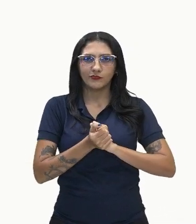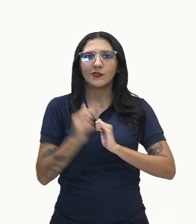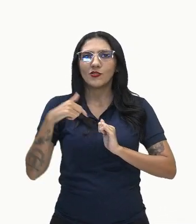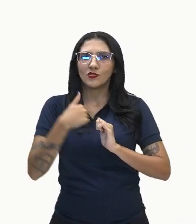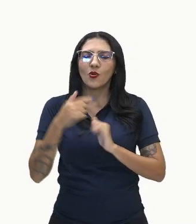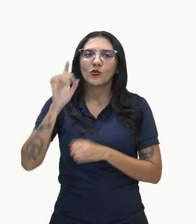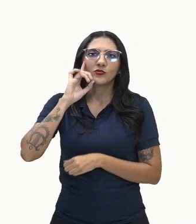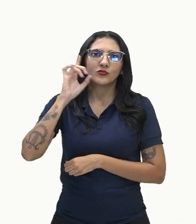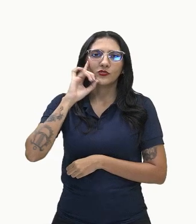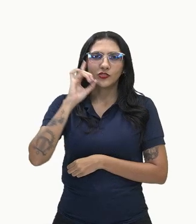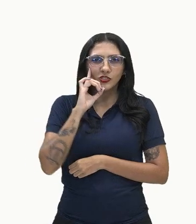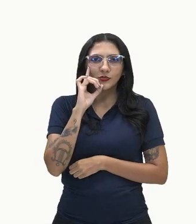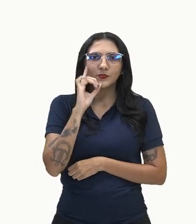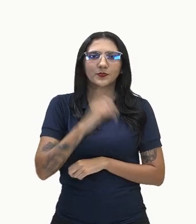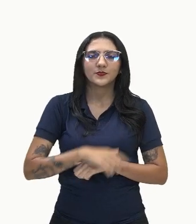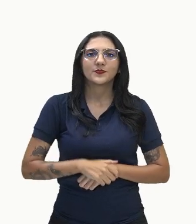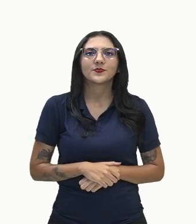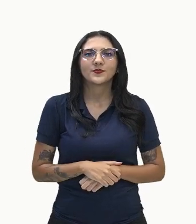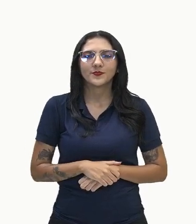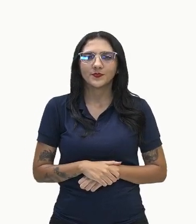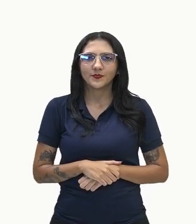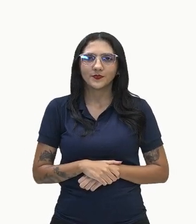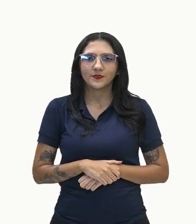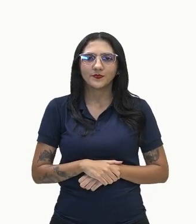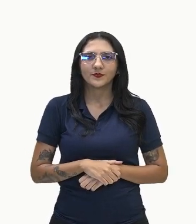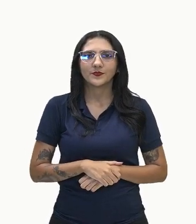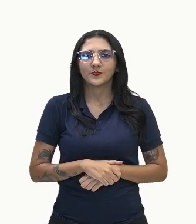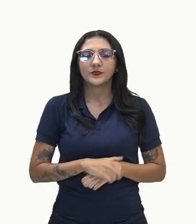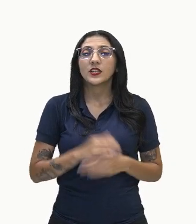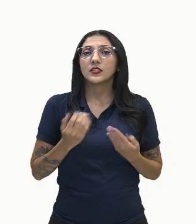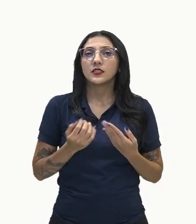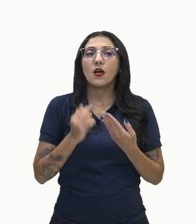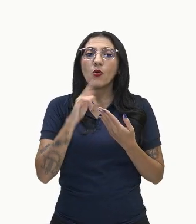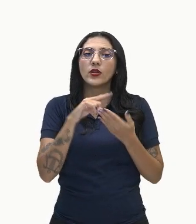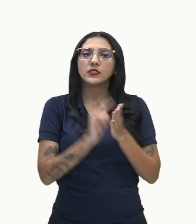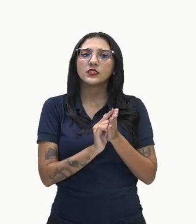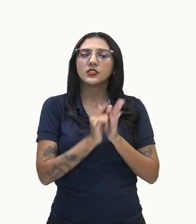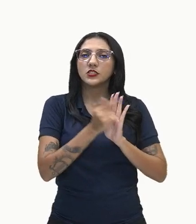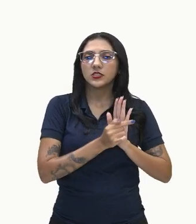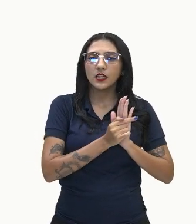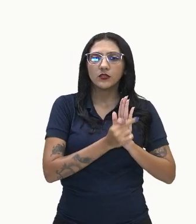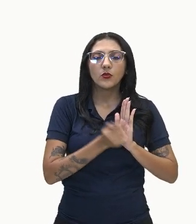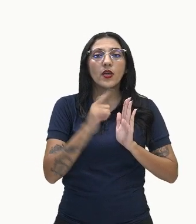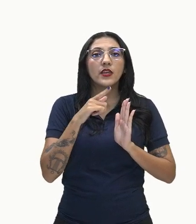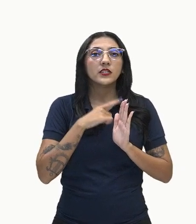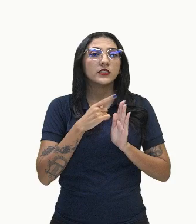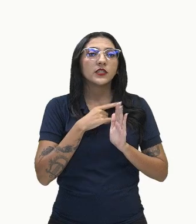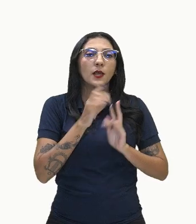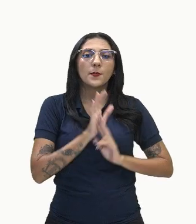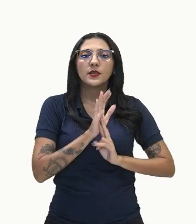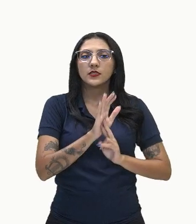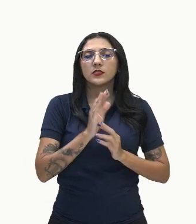no nosso cotidiano. Então, os gêneros, eles se referem